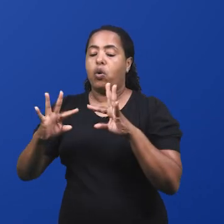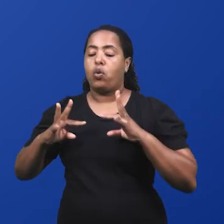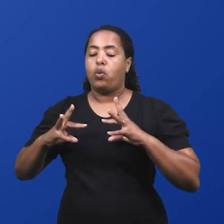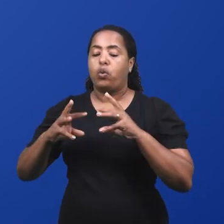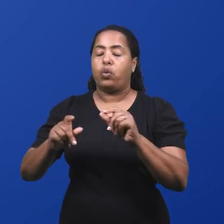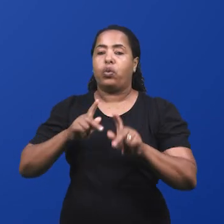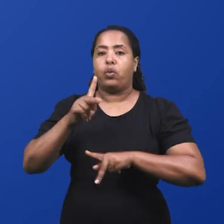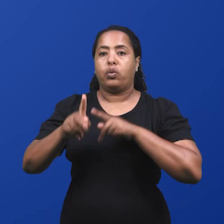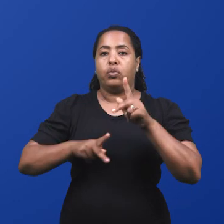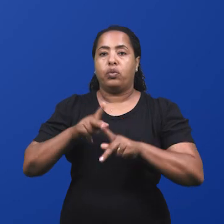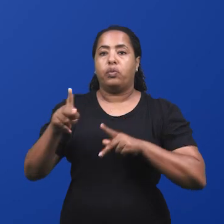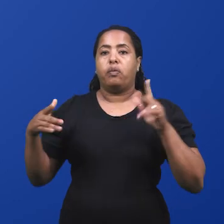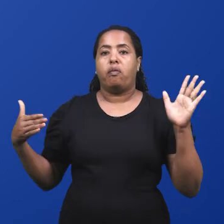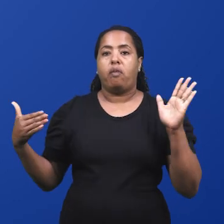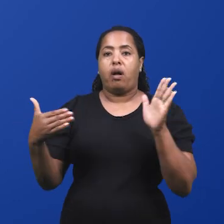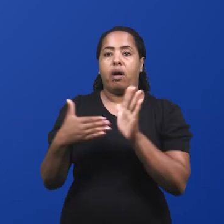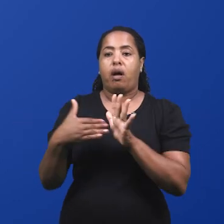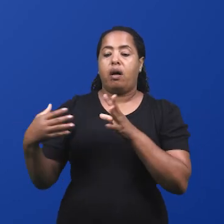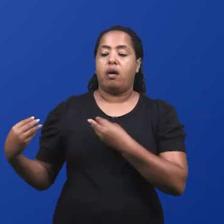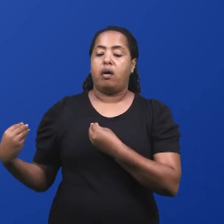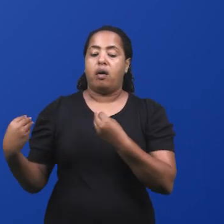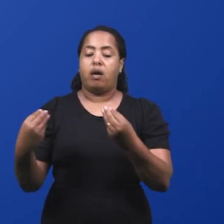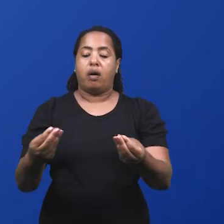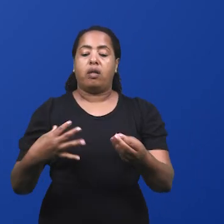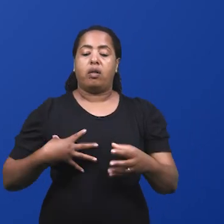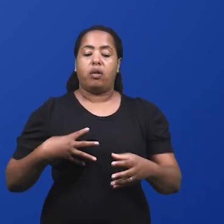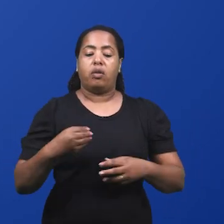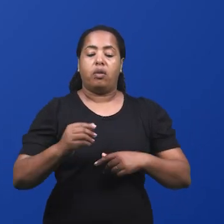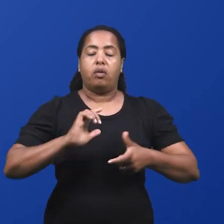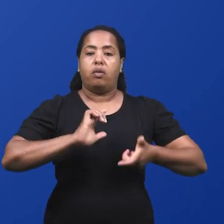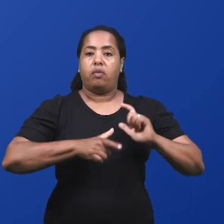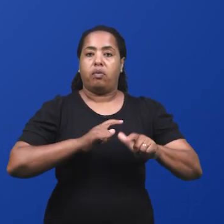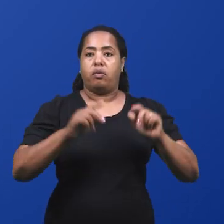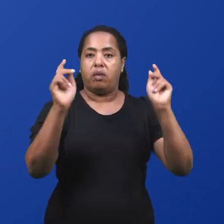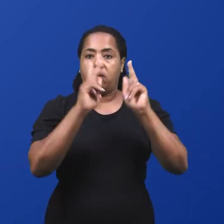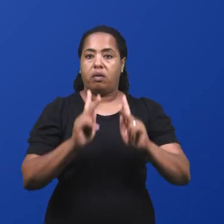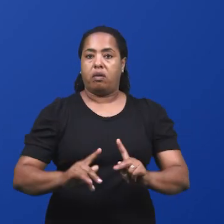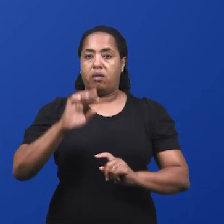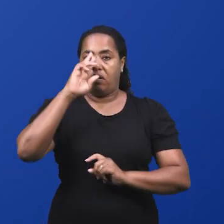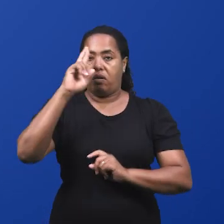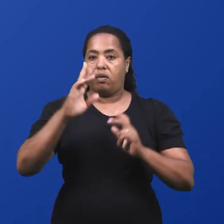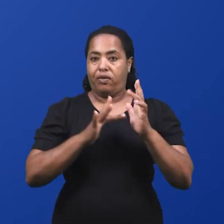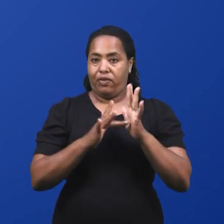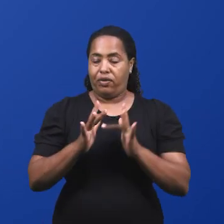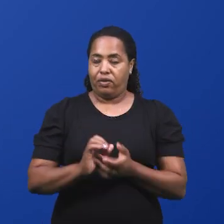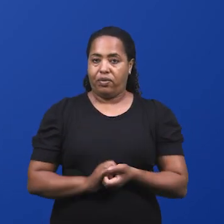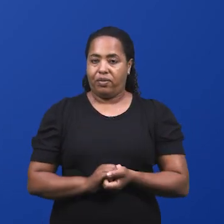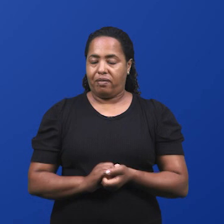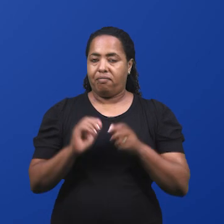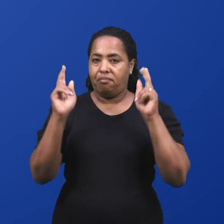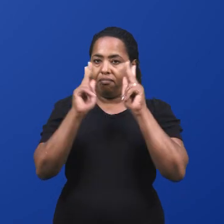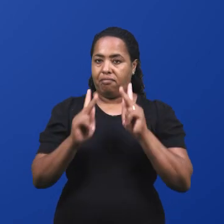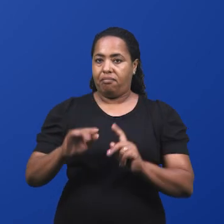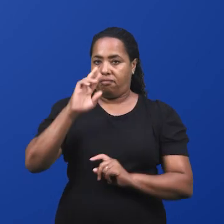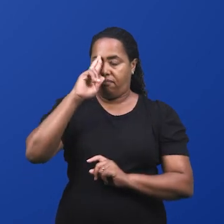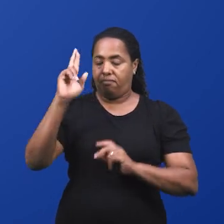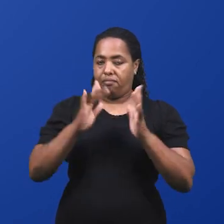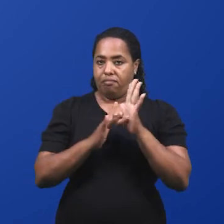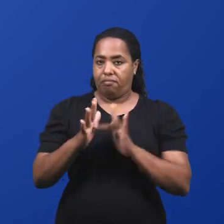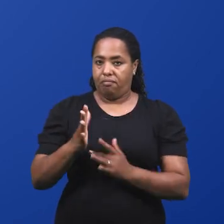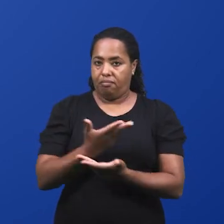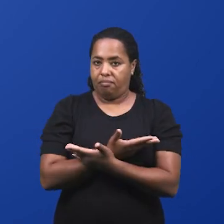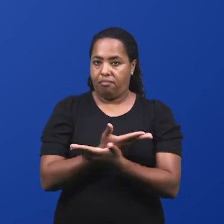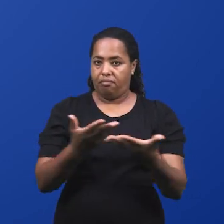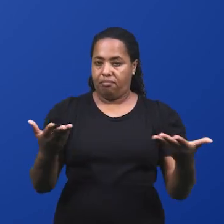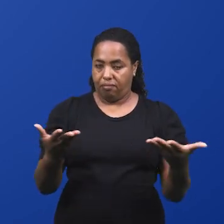este Jordão, tu e todo este povo, a terra que eu dou aos filhos de Israel. A paz do Senhor Jesus. A